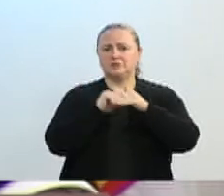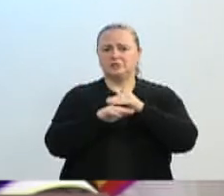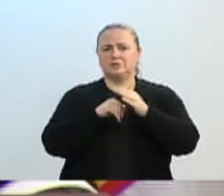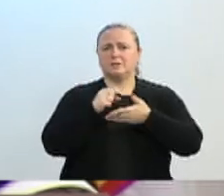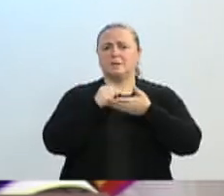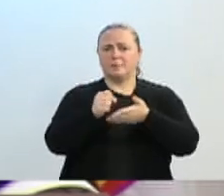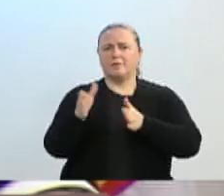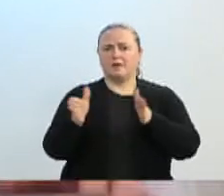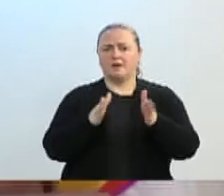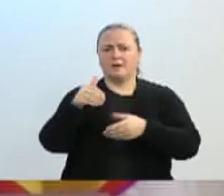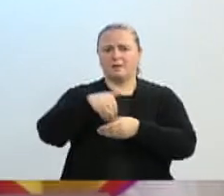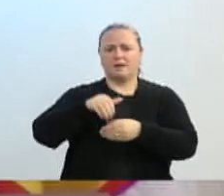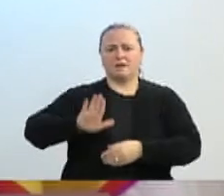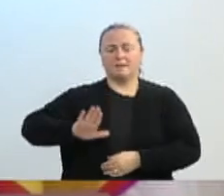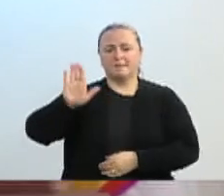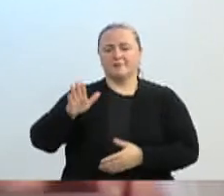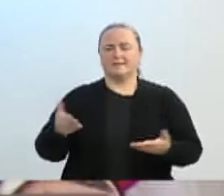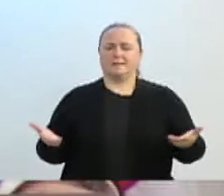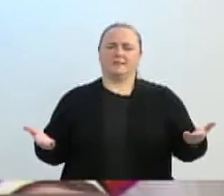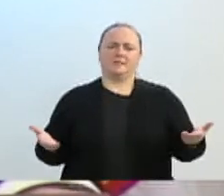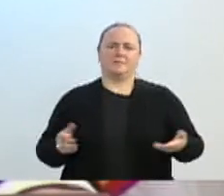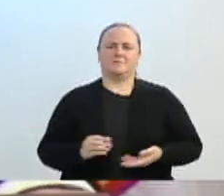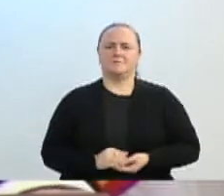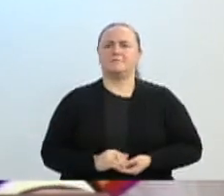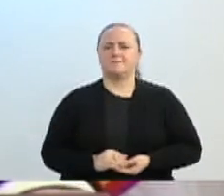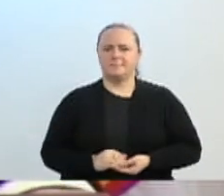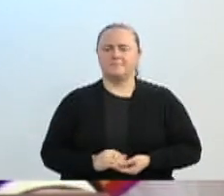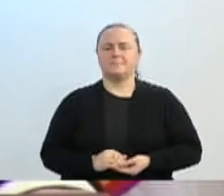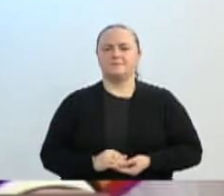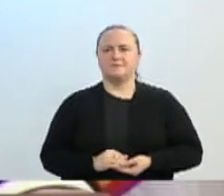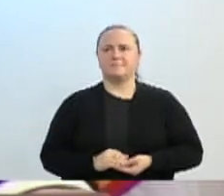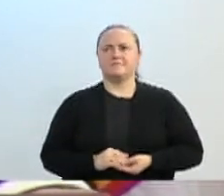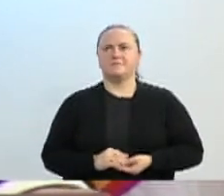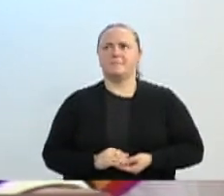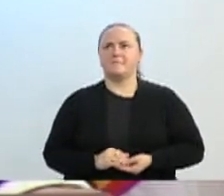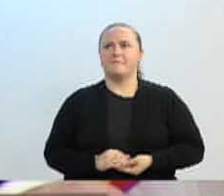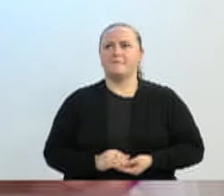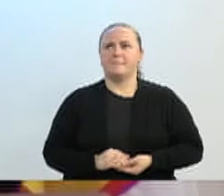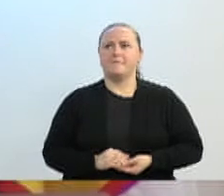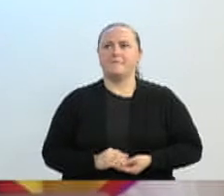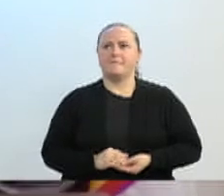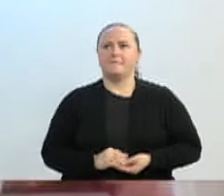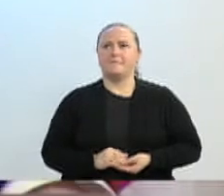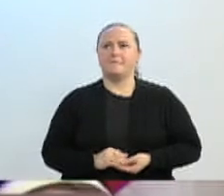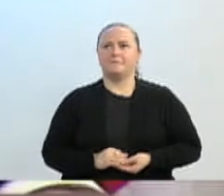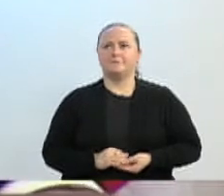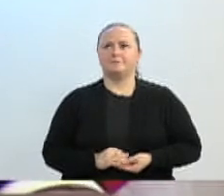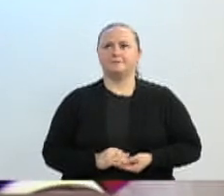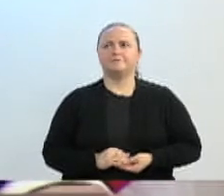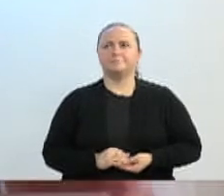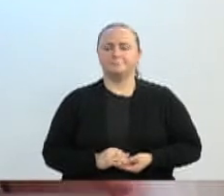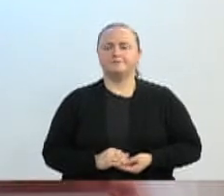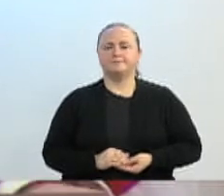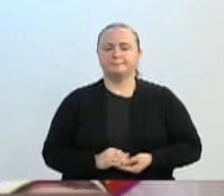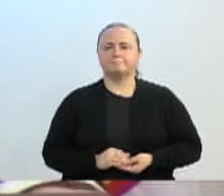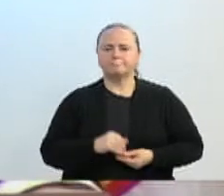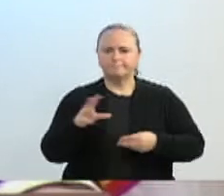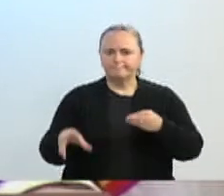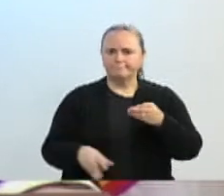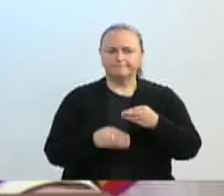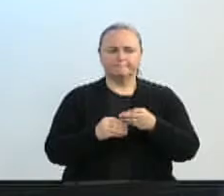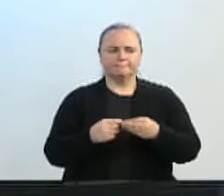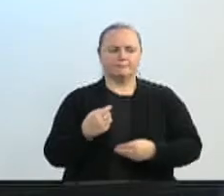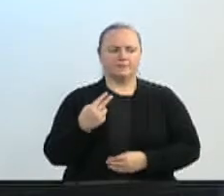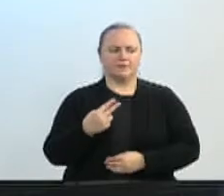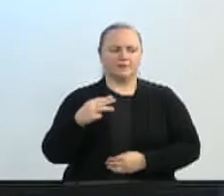Adriano. Faça as suas palavras, fazer parte do meu pronunciamento. Presidente, concede mais, faça os apartes, mais 2 minutos para